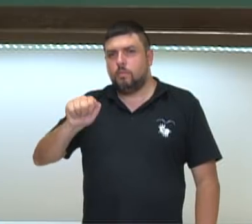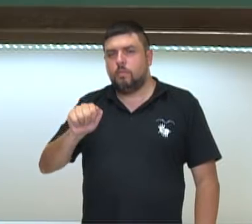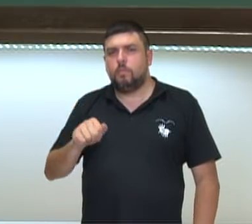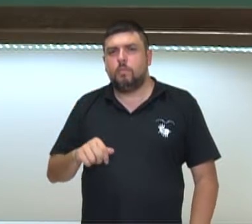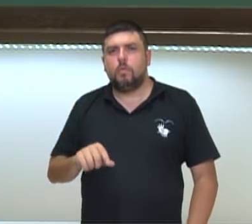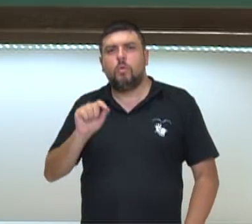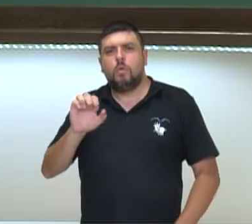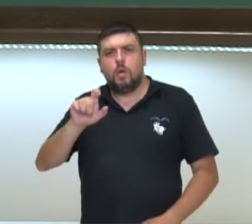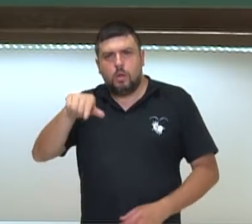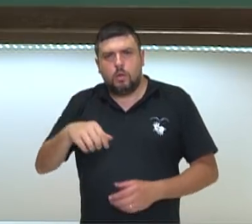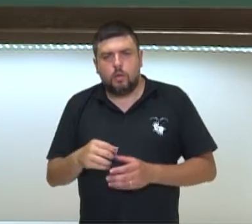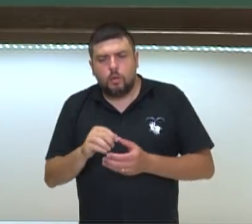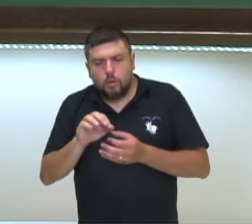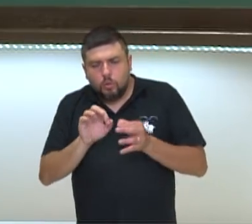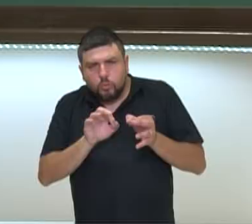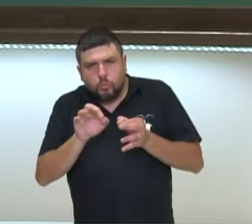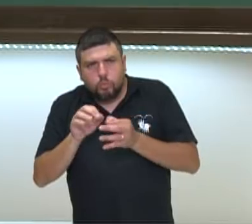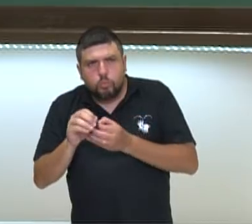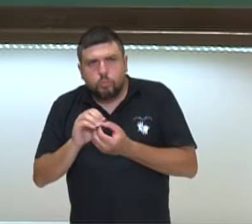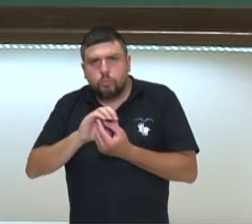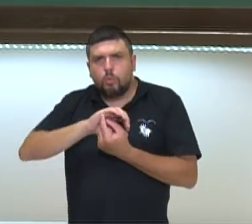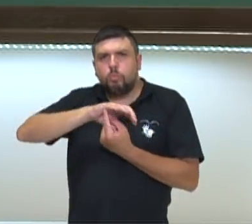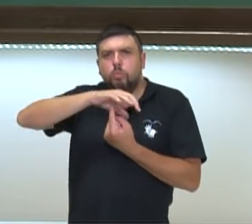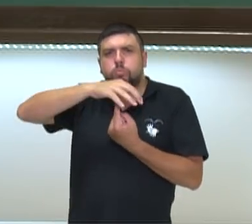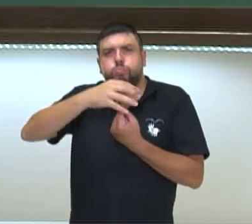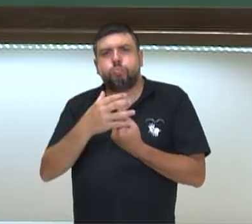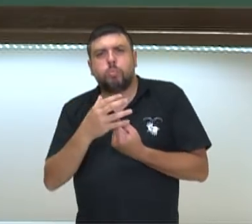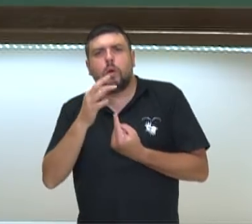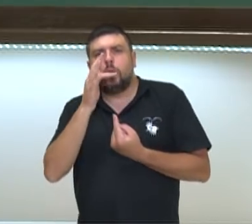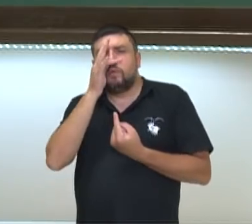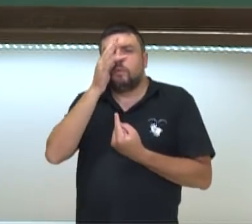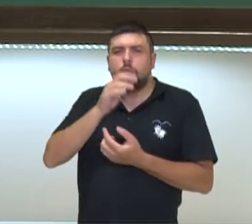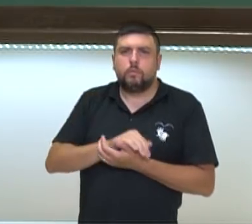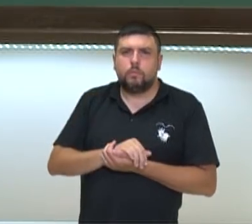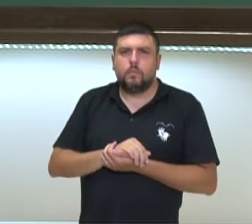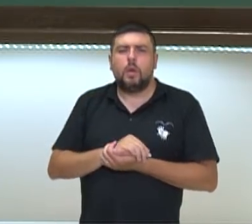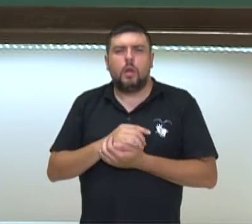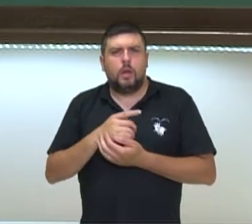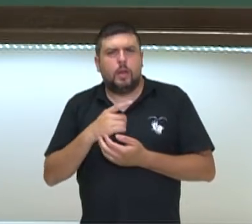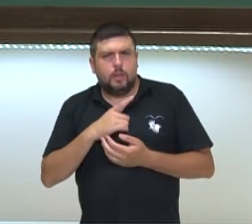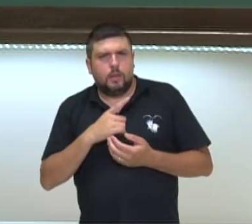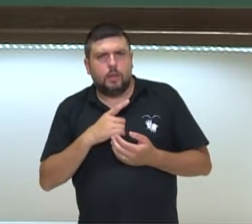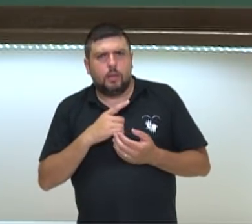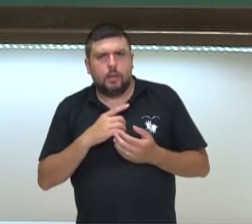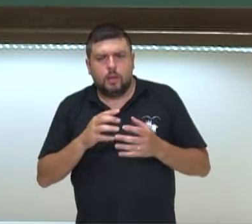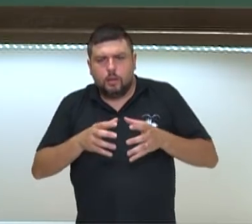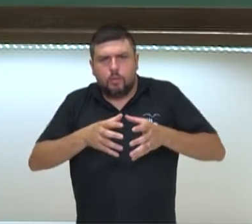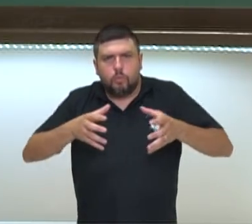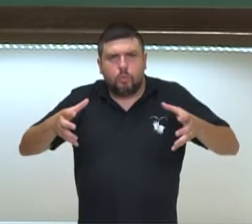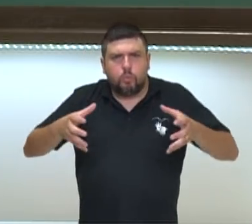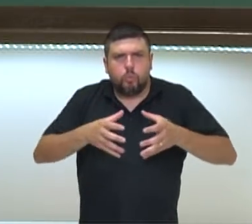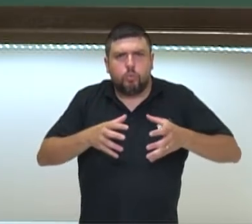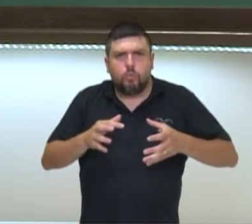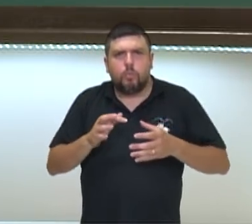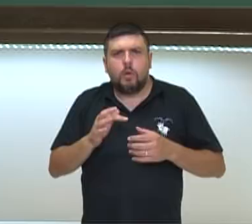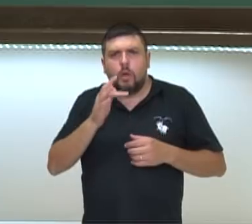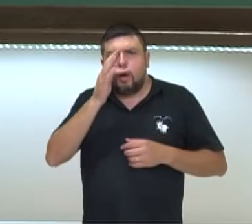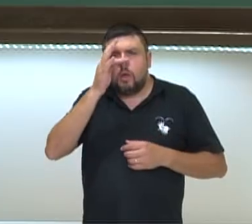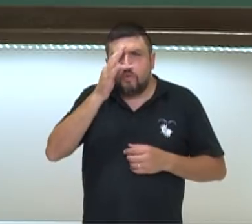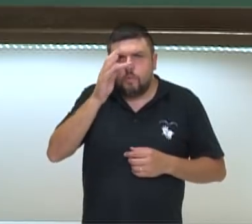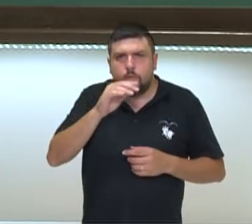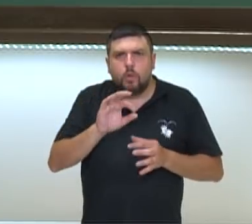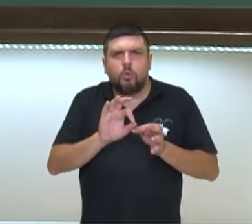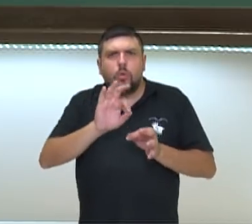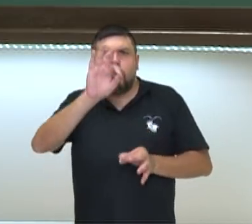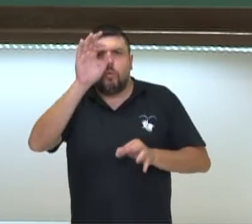arranjo de flores. E ela tem toda uma lógica, toda uma técnica. O tamanho das flores, a que está ligada ao céu, a que está ligada à